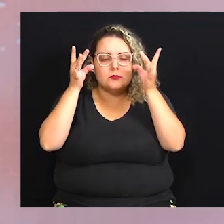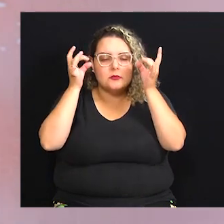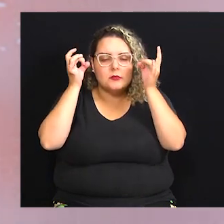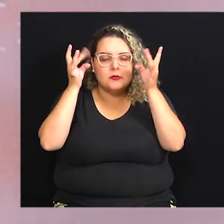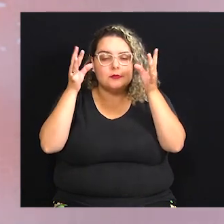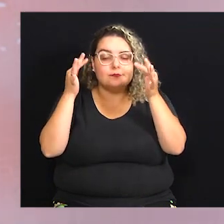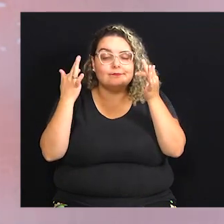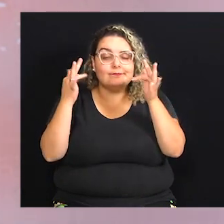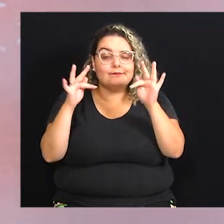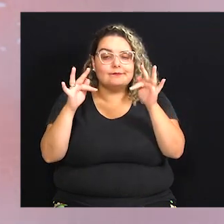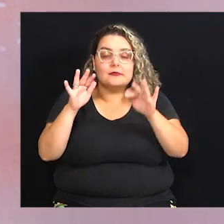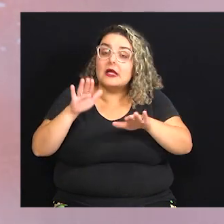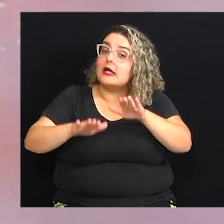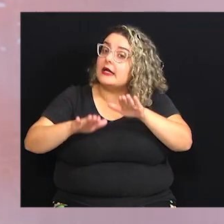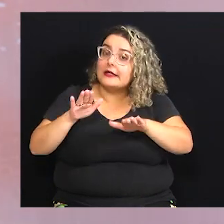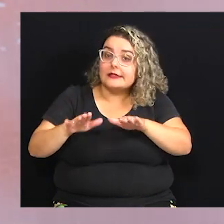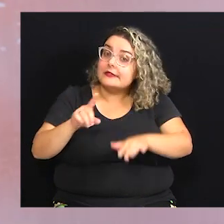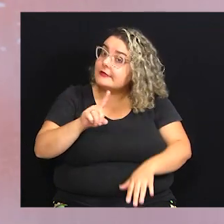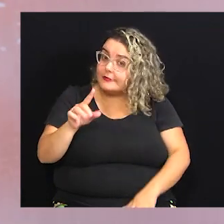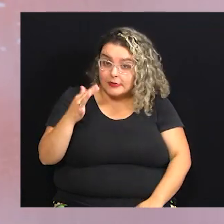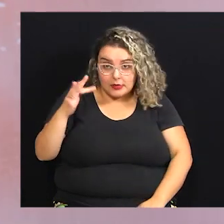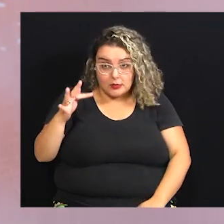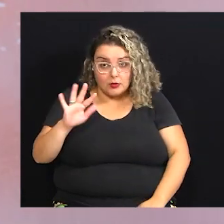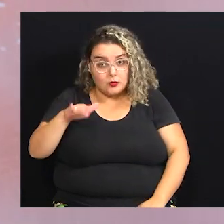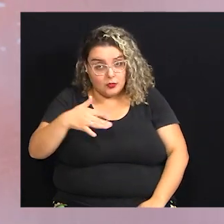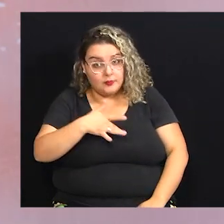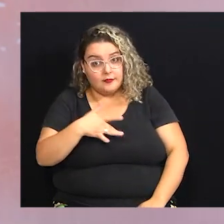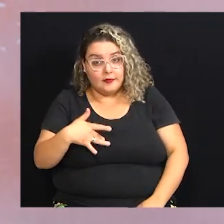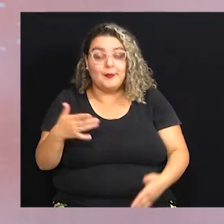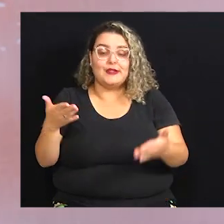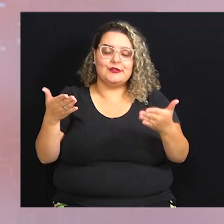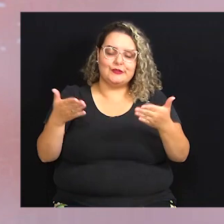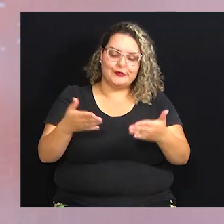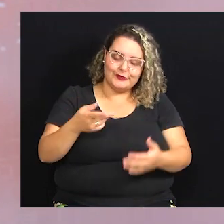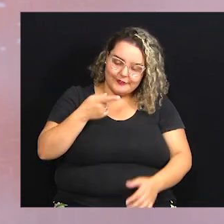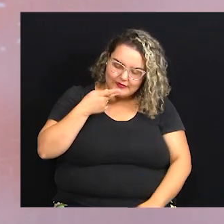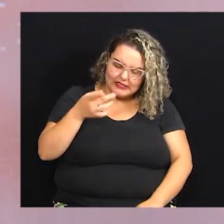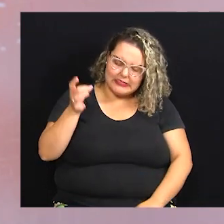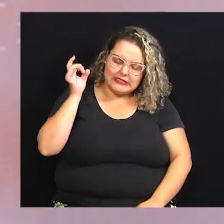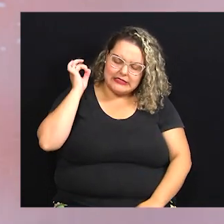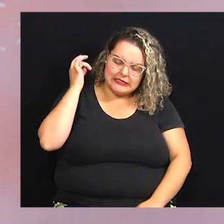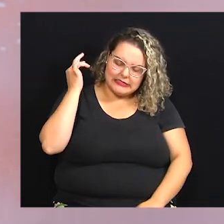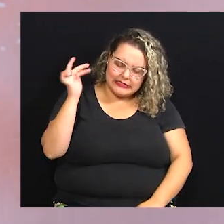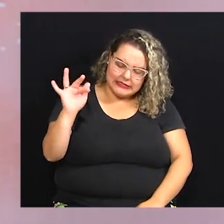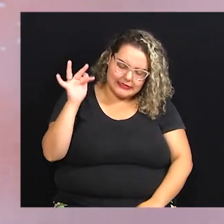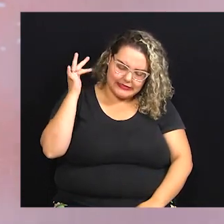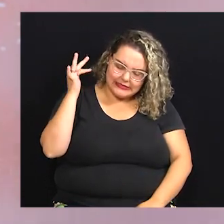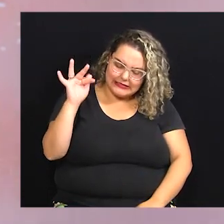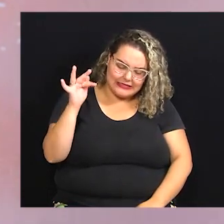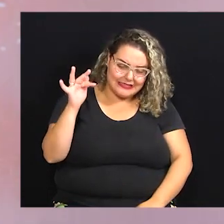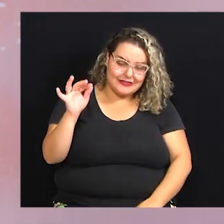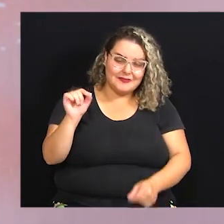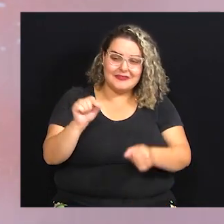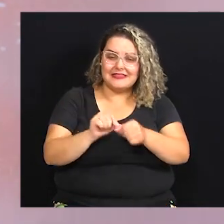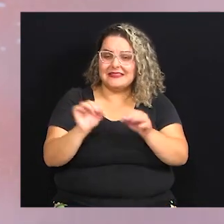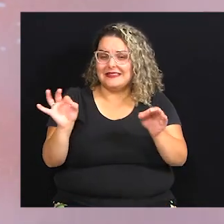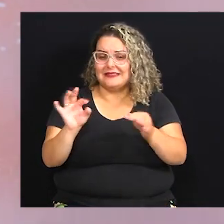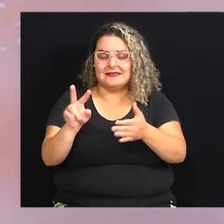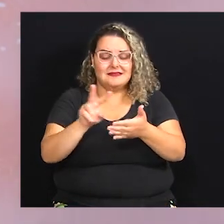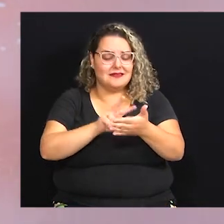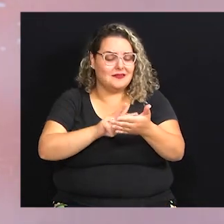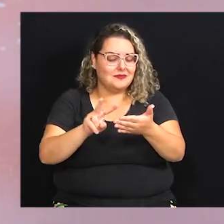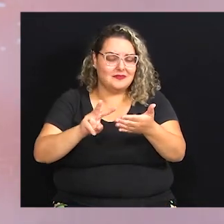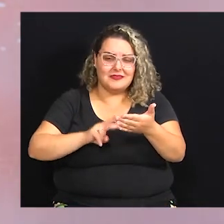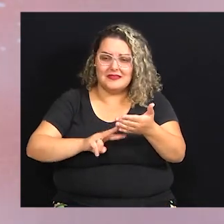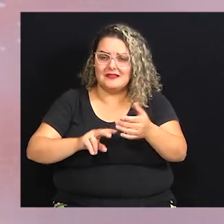martelando, doendo. Nem sempre é dor quando a gente fala de saúde, mas hoje a gente vai falar daquela dor que não dá para fazer nada, não dá